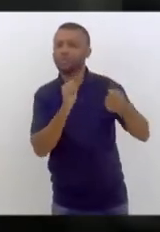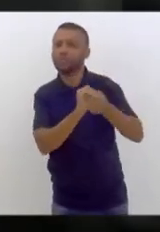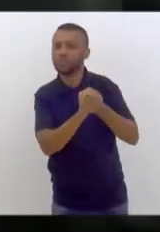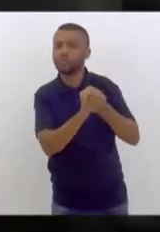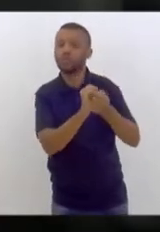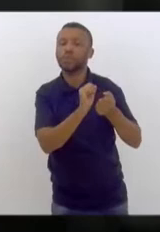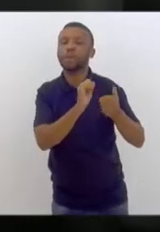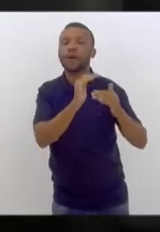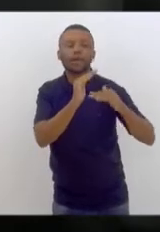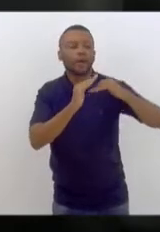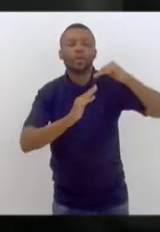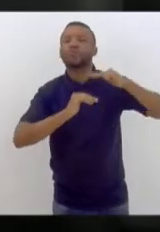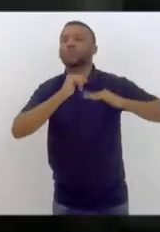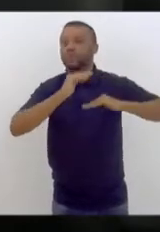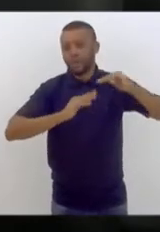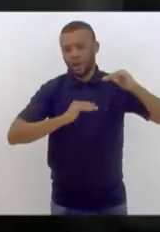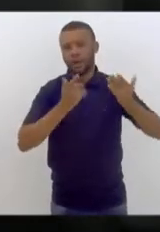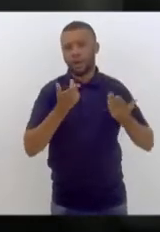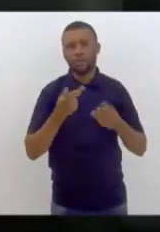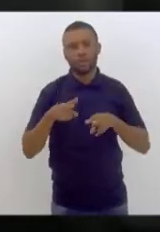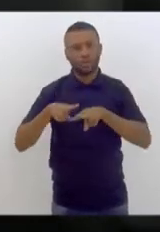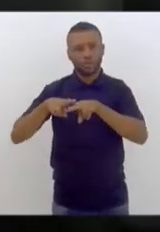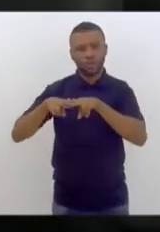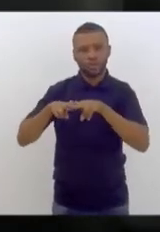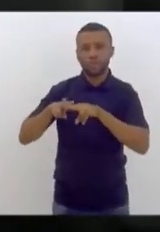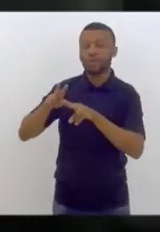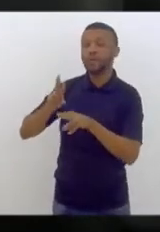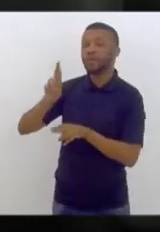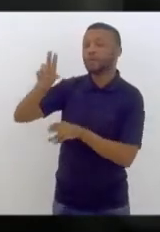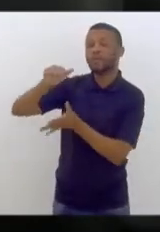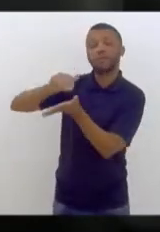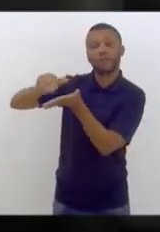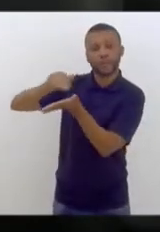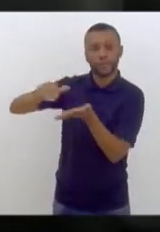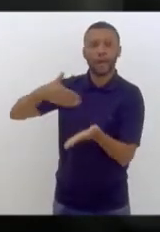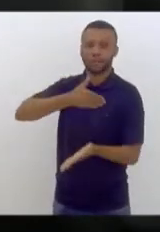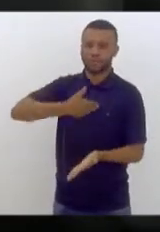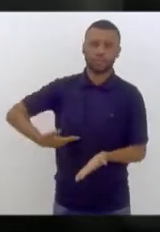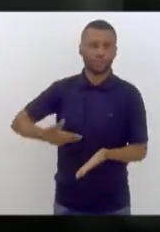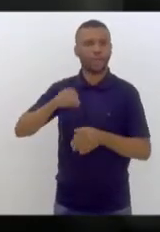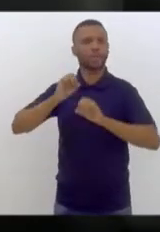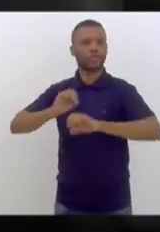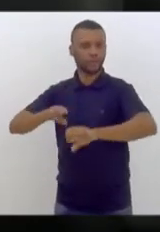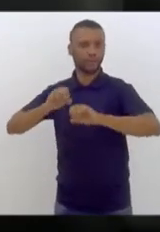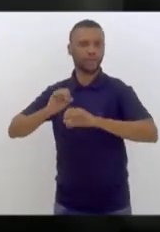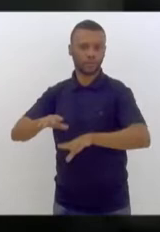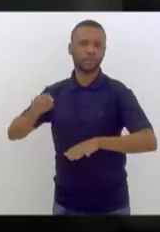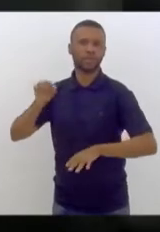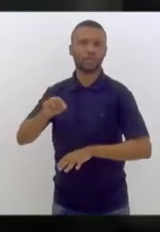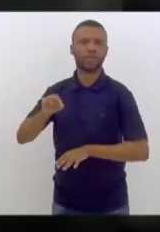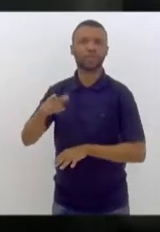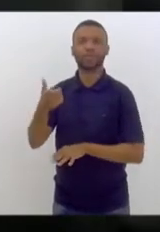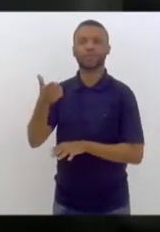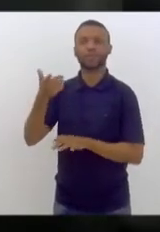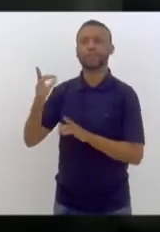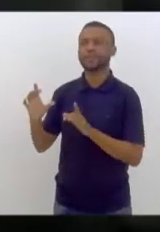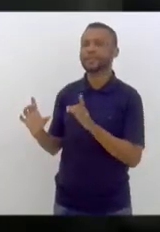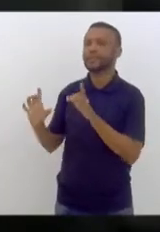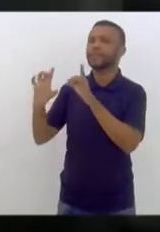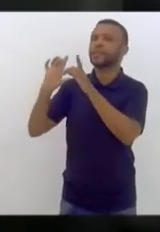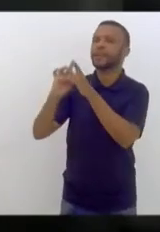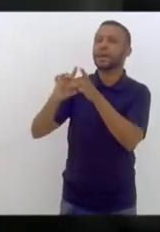motivo, o secretário de Estado de Educação, através da instância